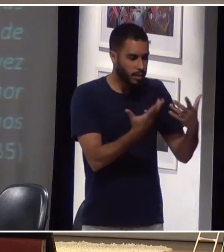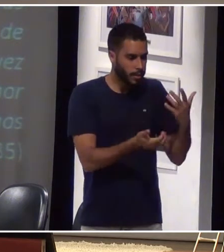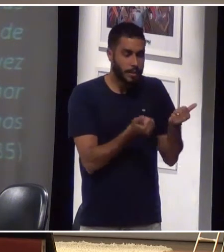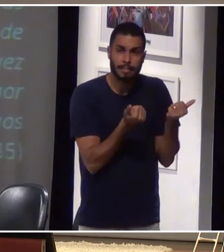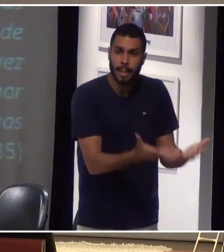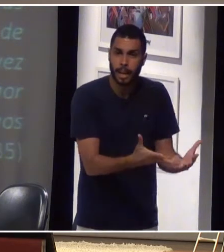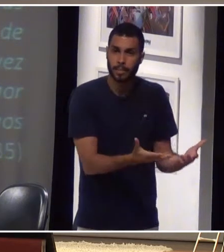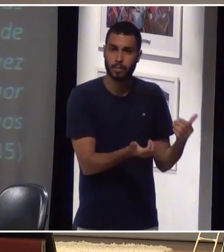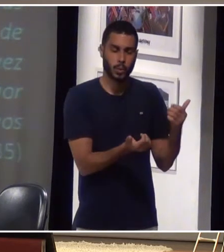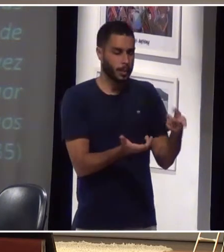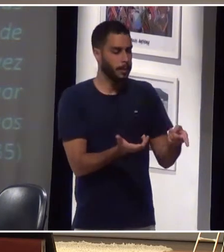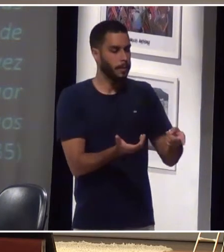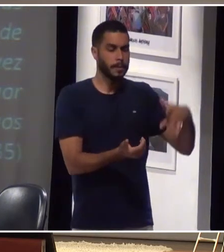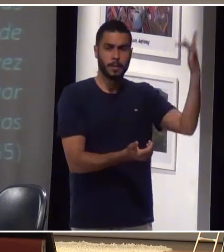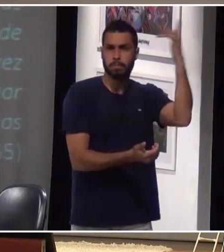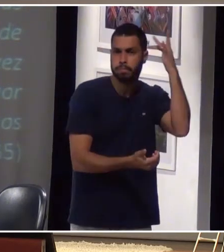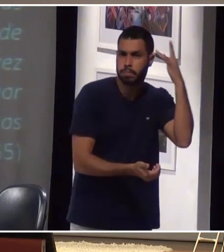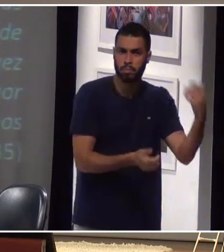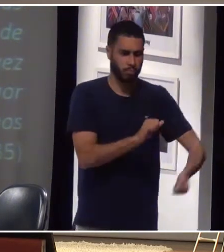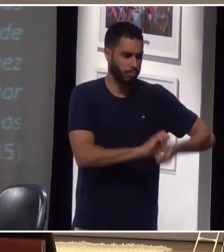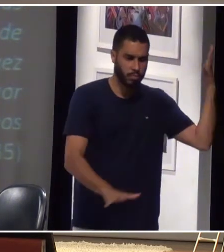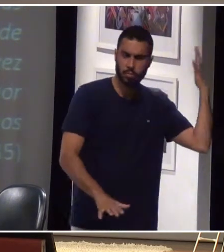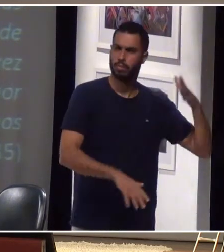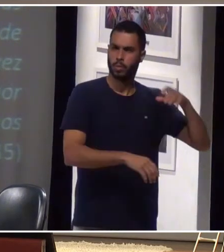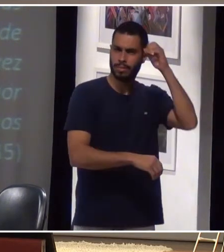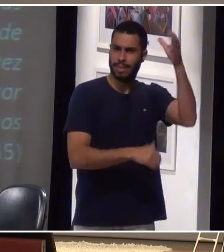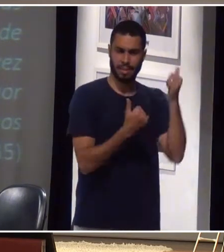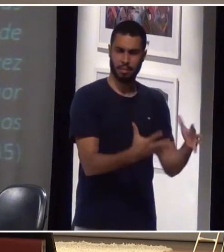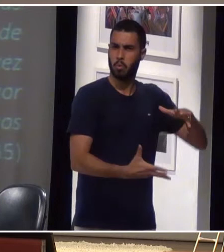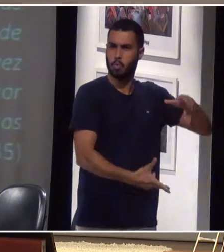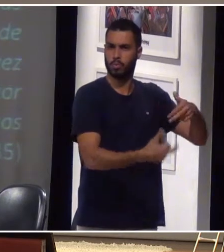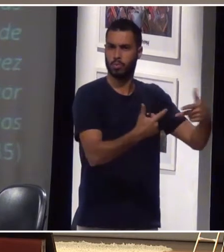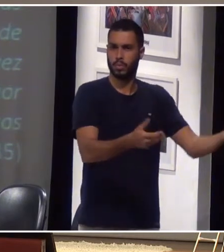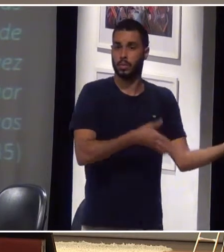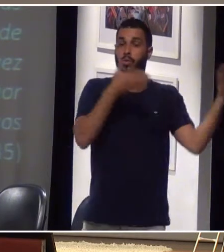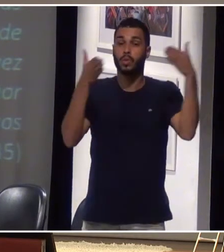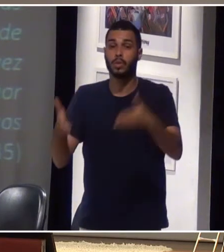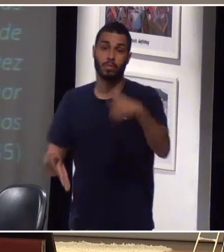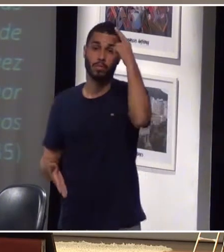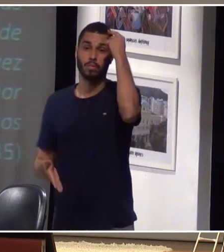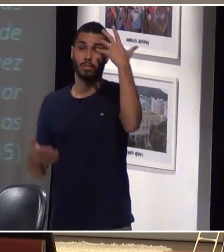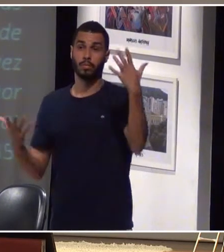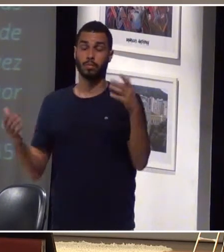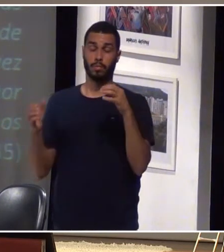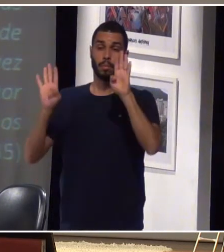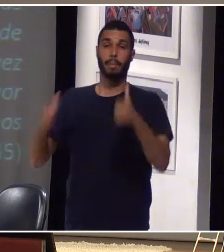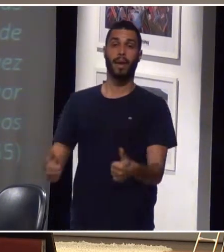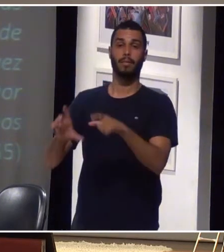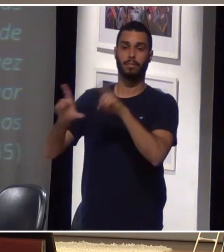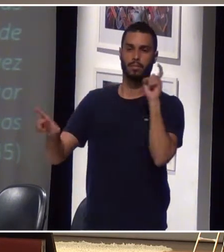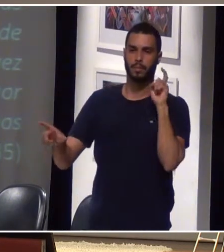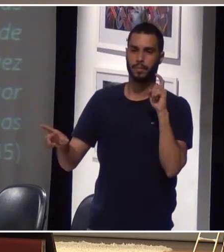de uma escola de surdos, que é estadual. Se a gente for olhar para a rede estadual de ensino, talvez a gente chegue à mesma conclusão, de que